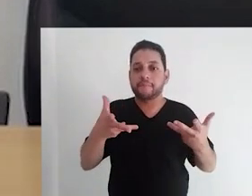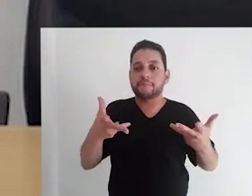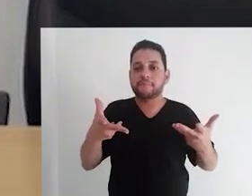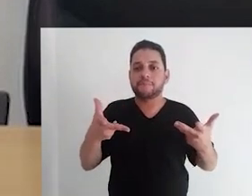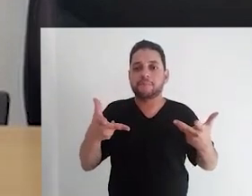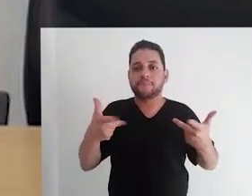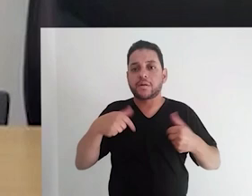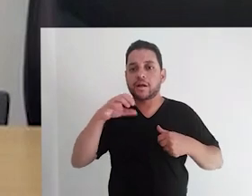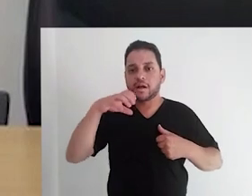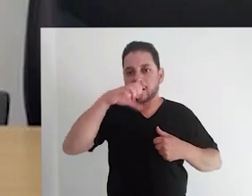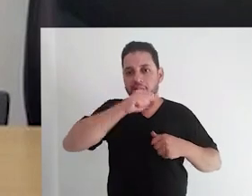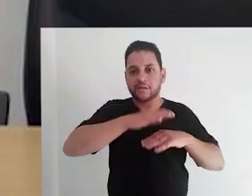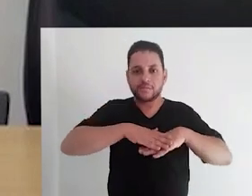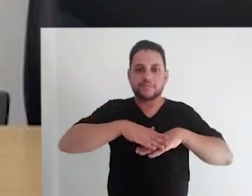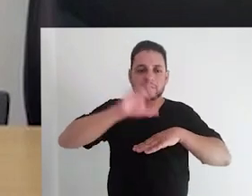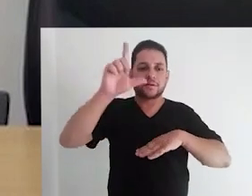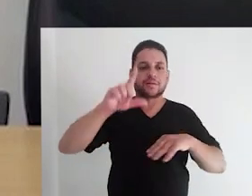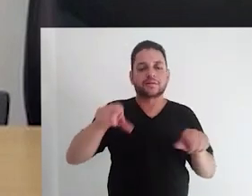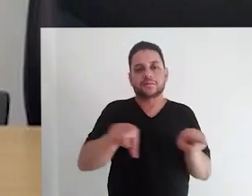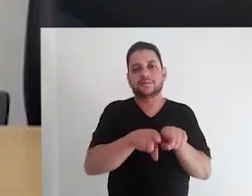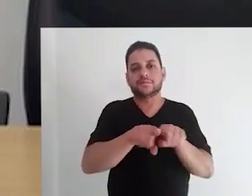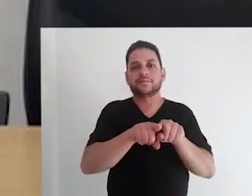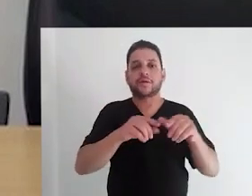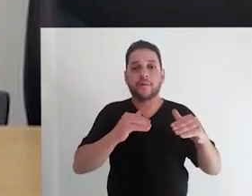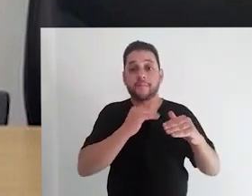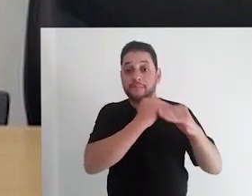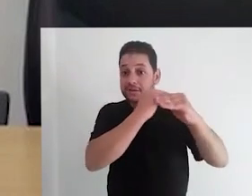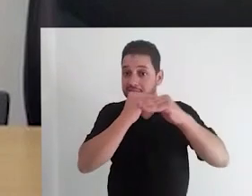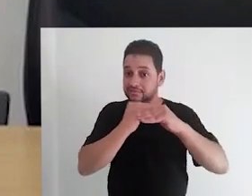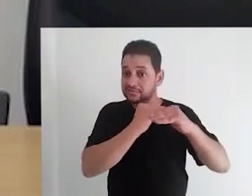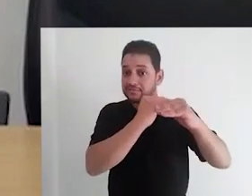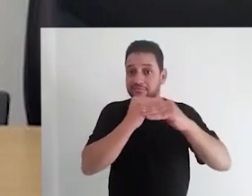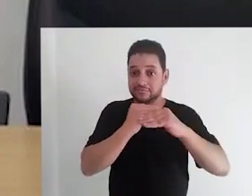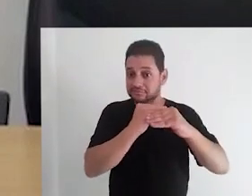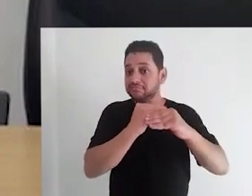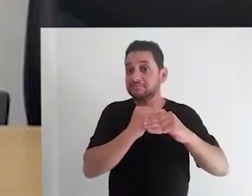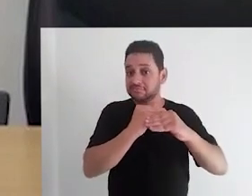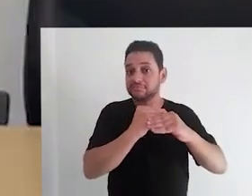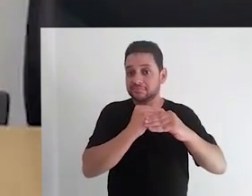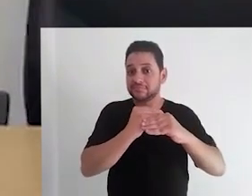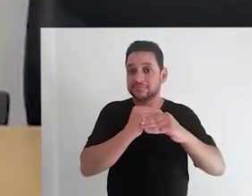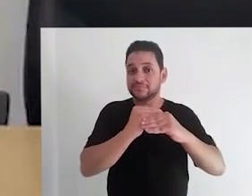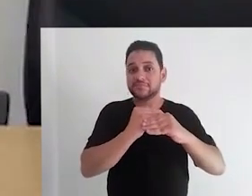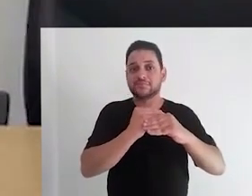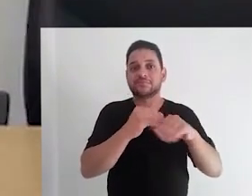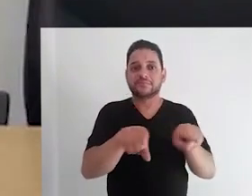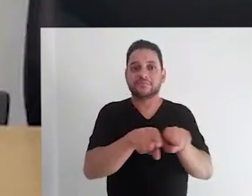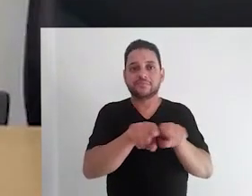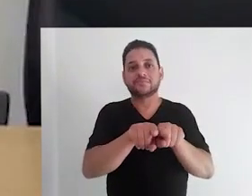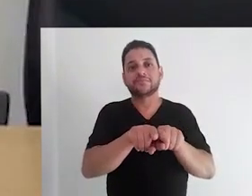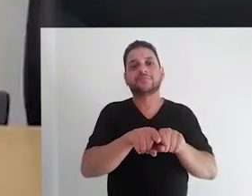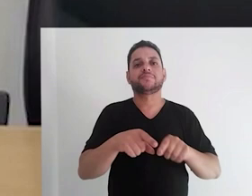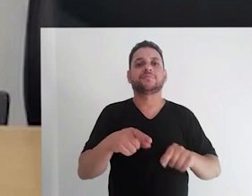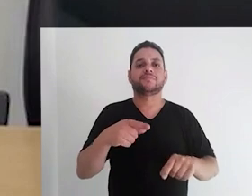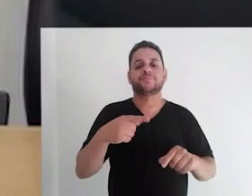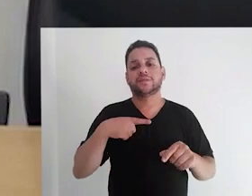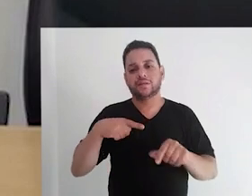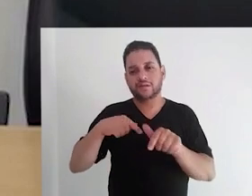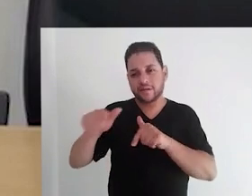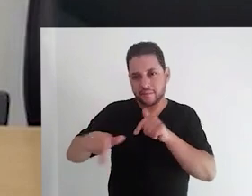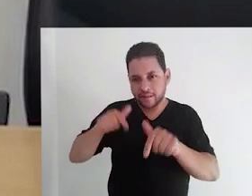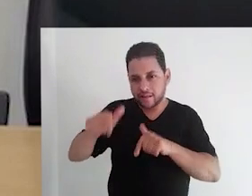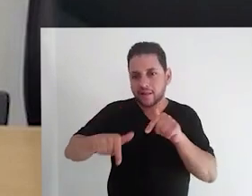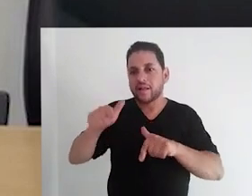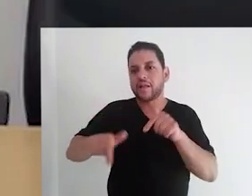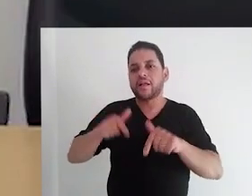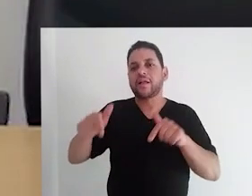processuais, padronização de atos, de cumprimento de atos, aumentar a expertise de magistrados e servidores para aumentar essa